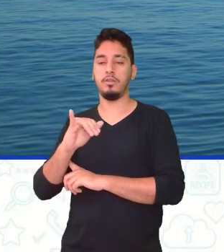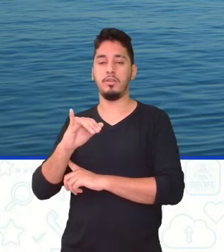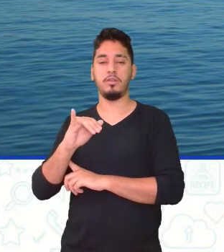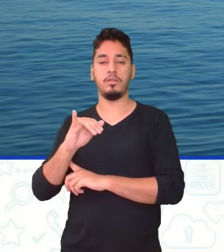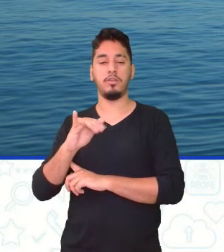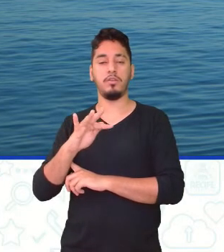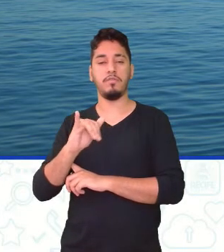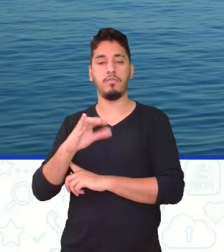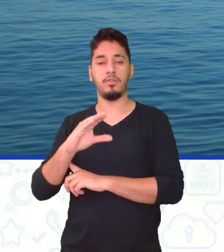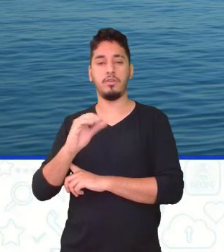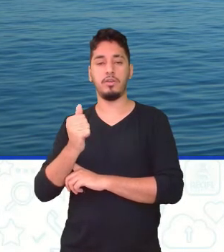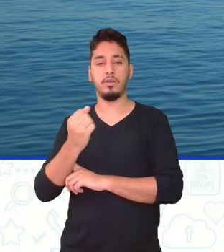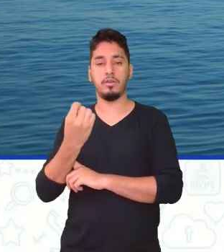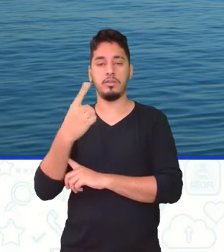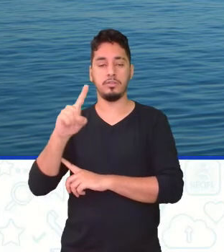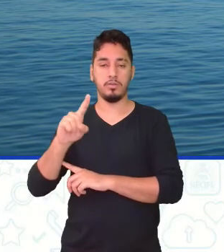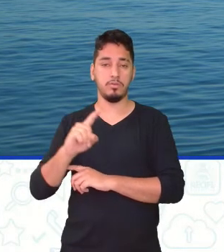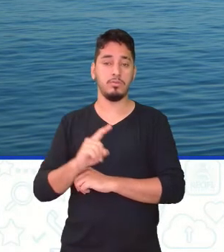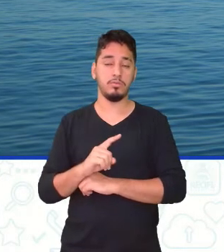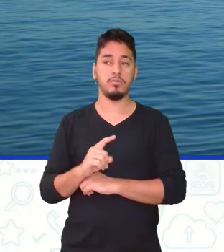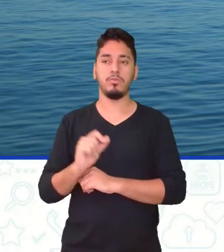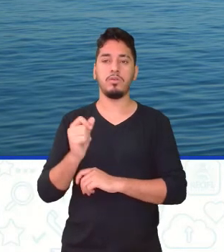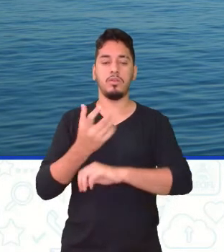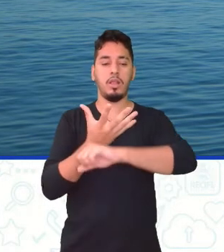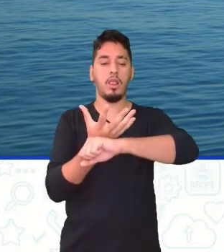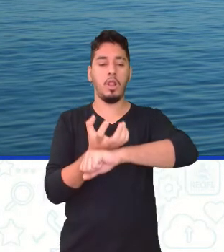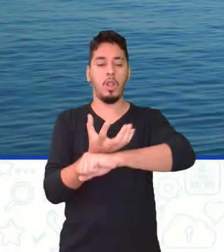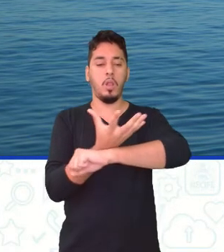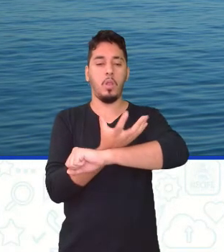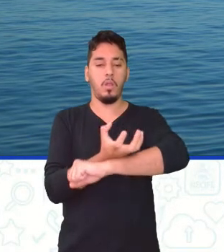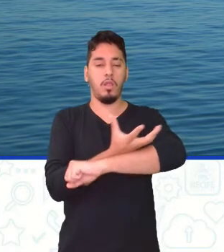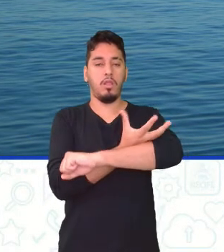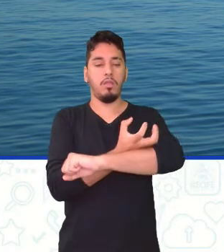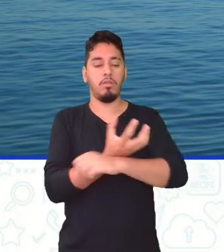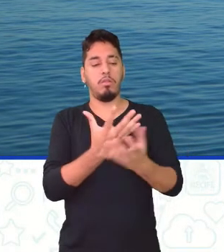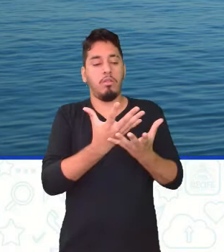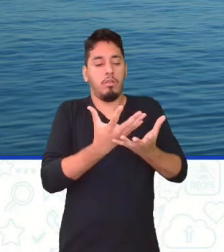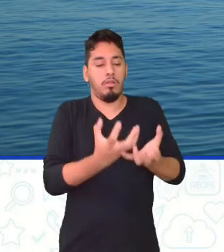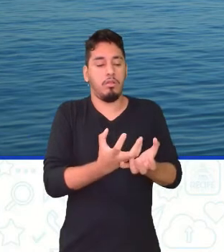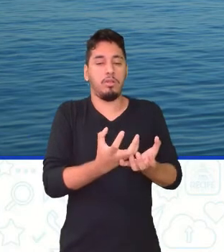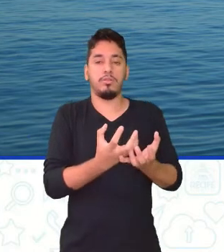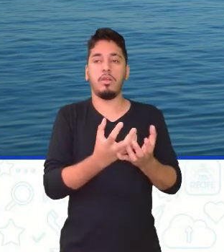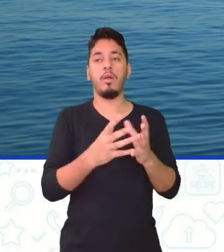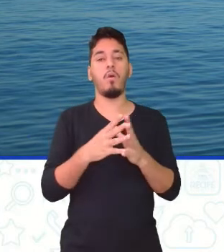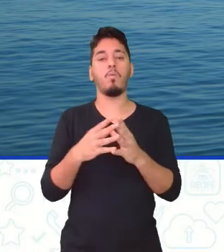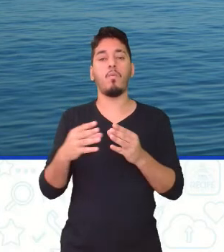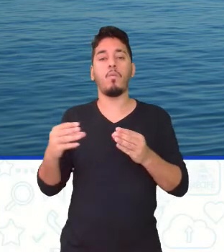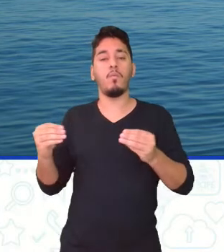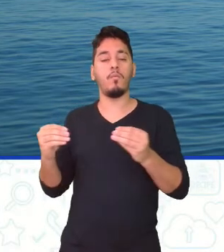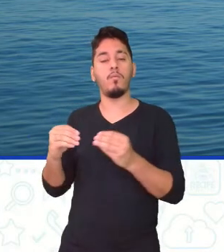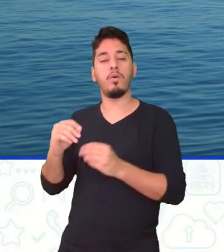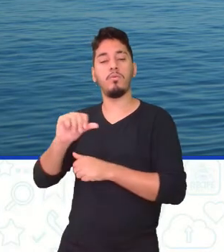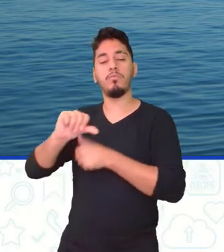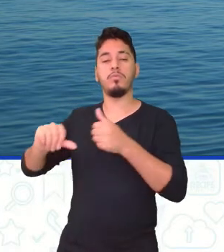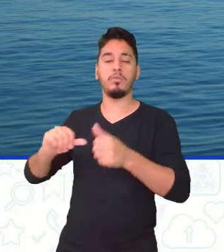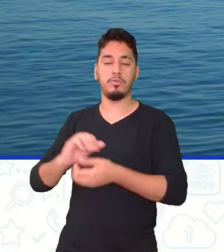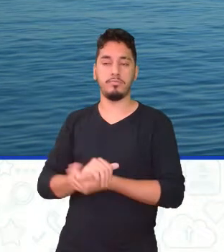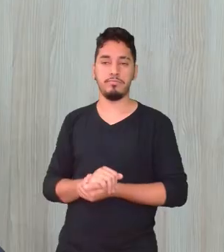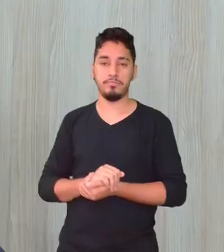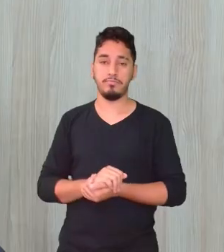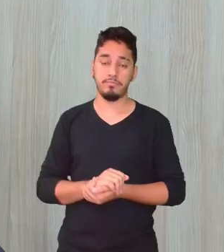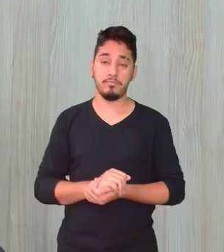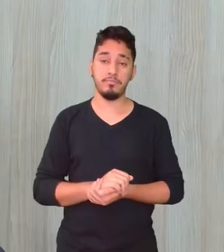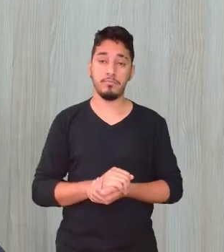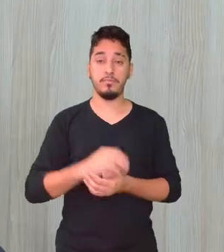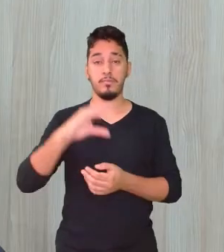poucos, aquele solo seco, aquilo tudo vai aumentando, né, professor? Até aquilo virar um deserto, né? Com certeza, porque a gente pega,